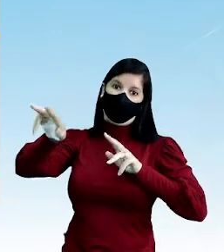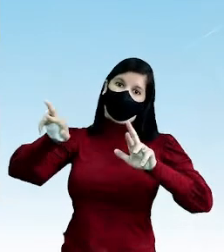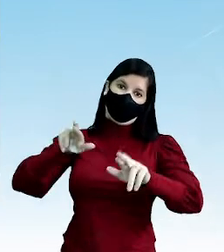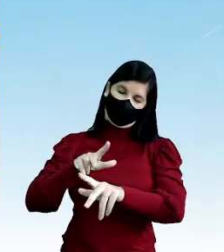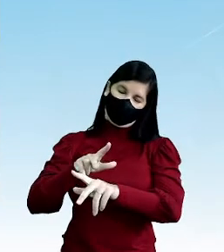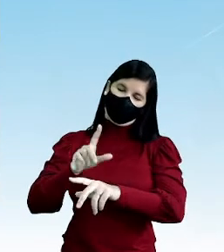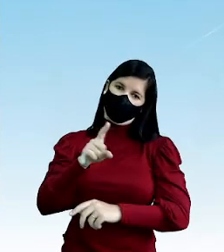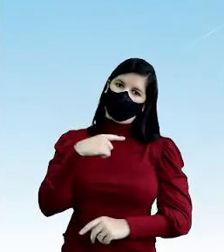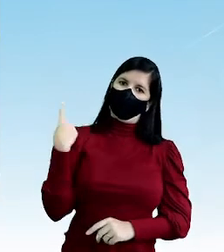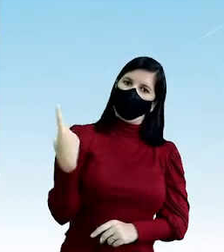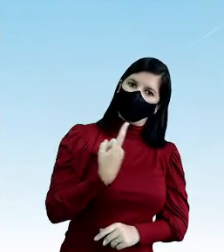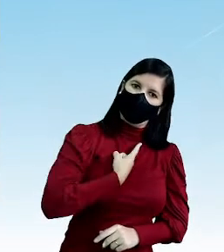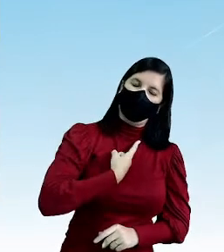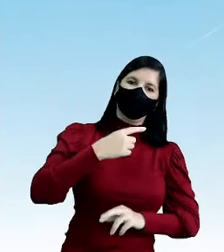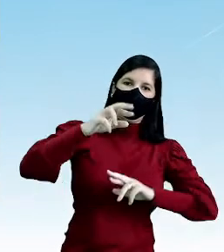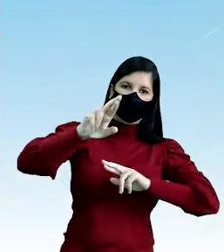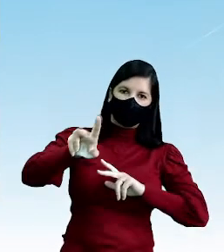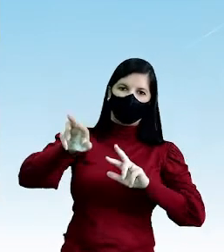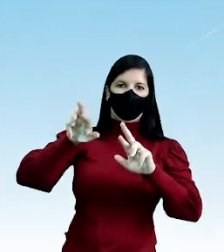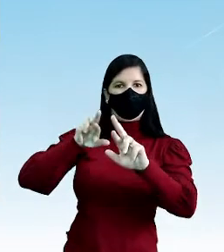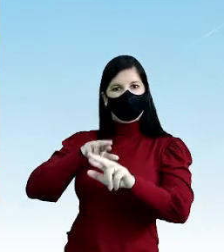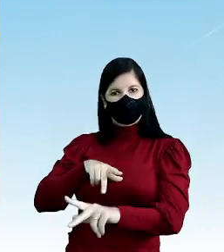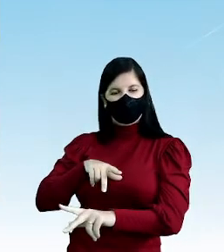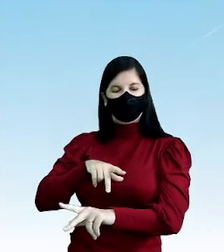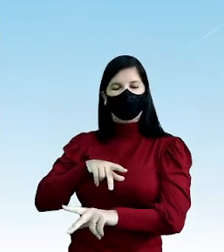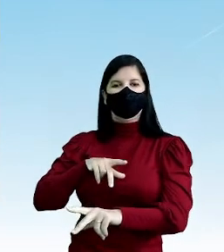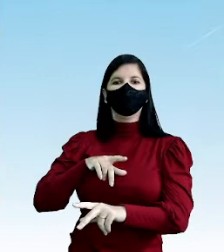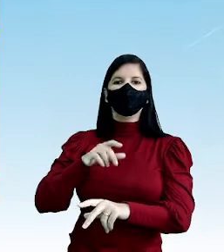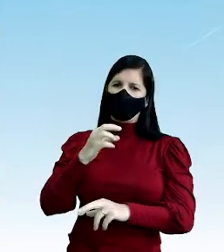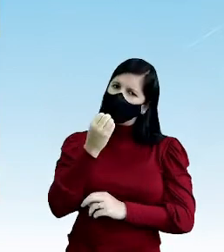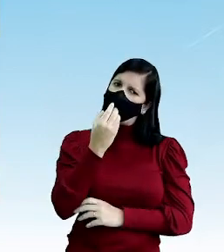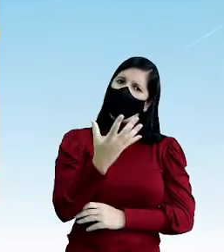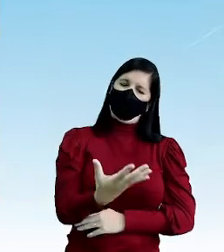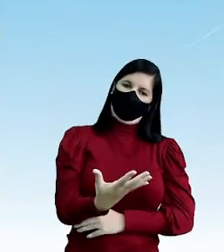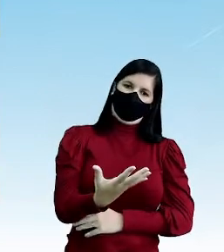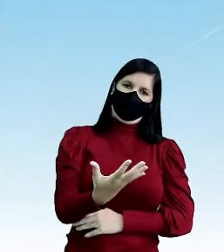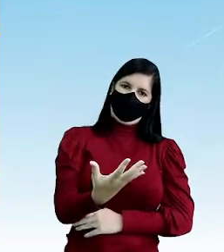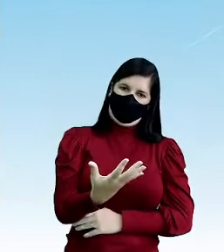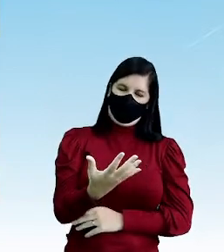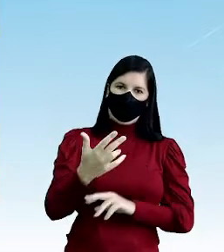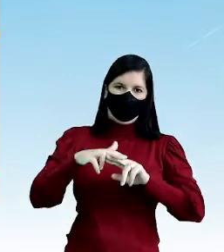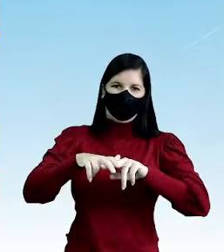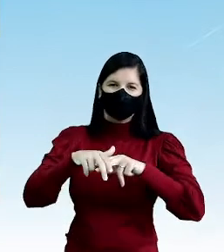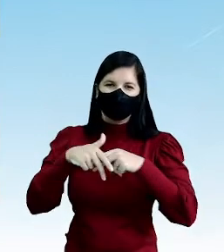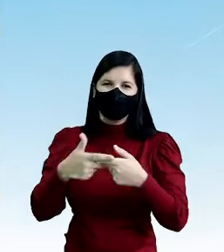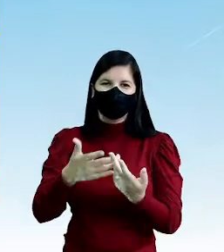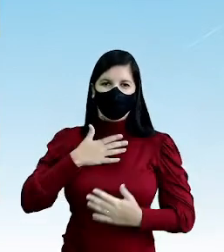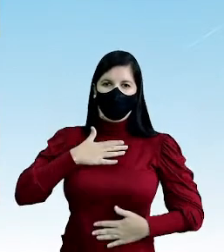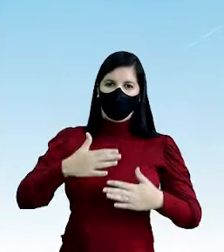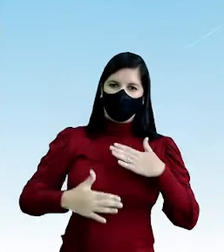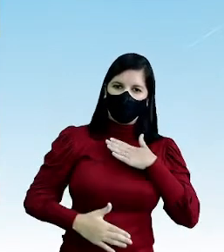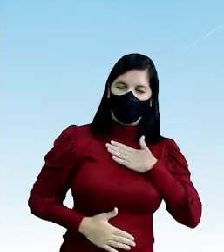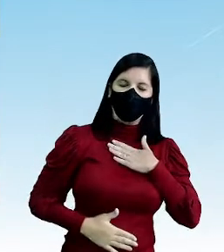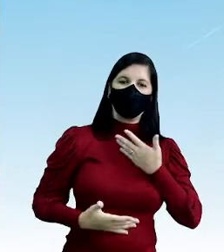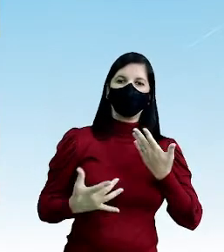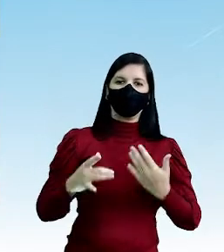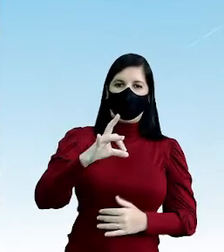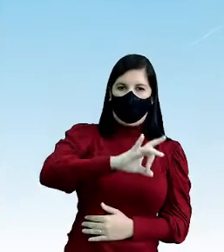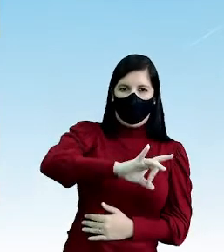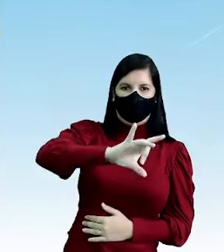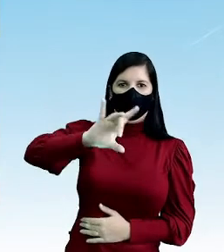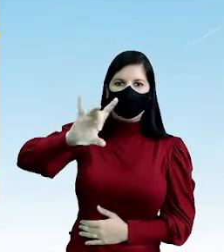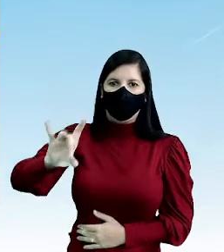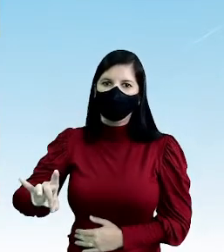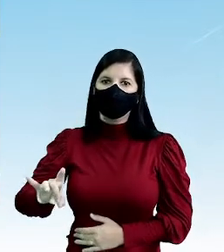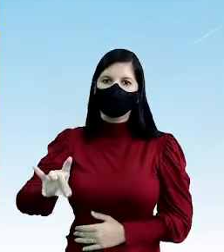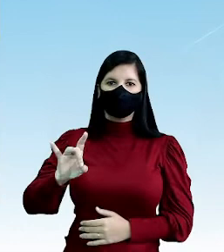nós somos diferentes, Diferente é bom, tá, minha gente? Então, assim, o nosso corpo, já cada um tem seu jeito, então